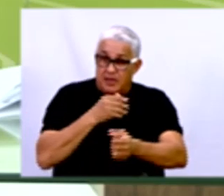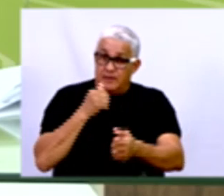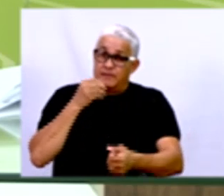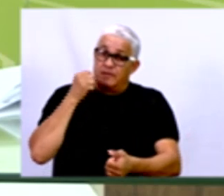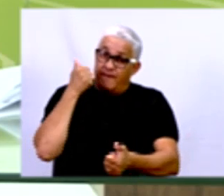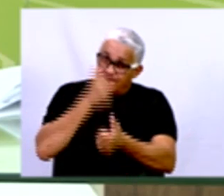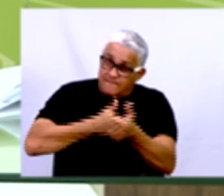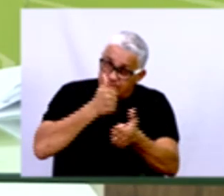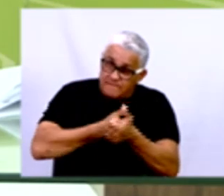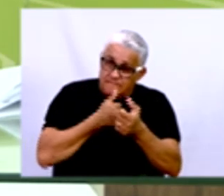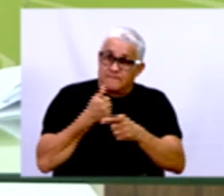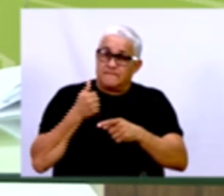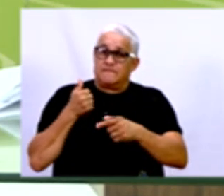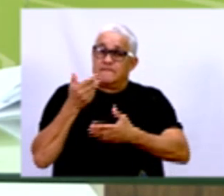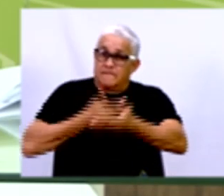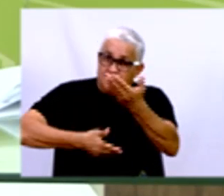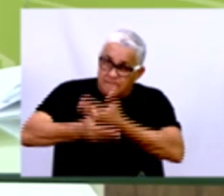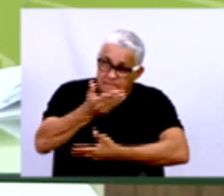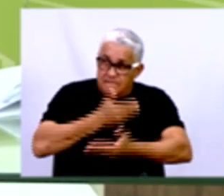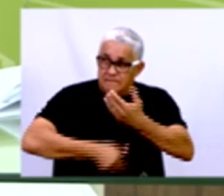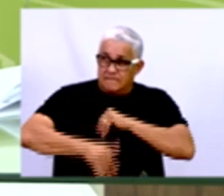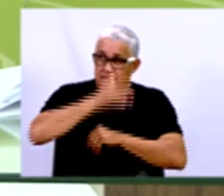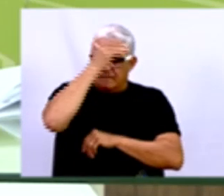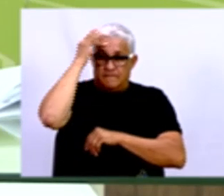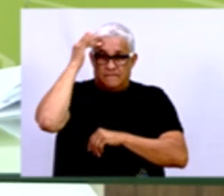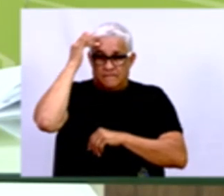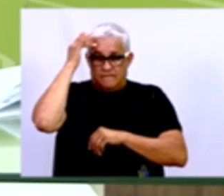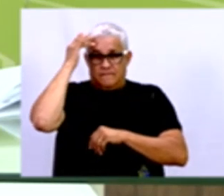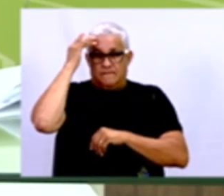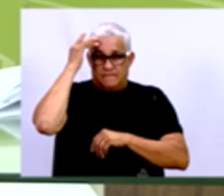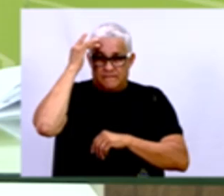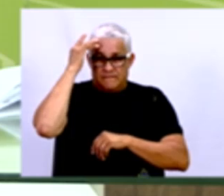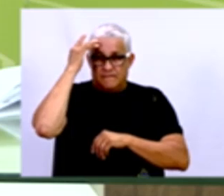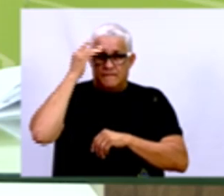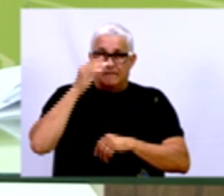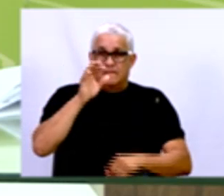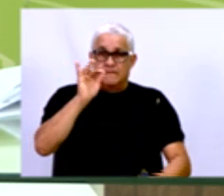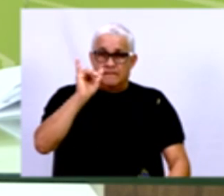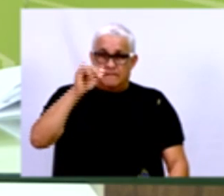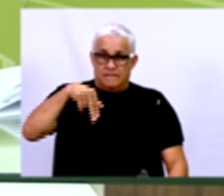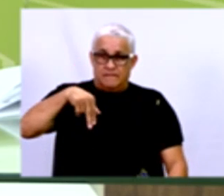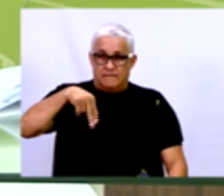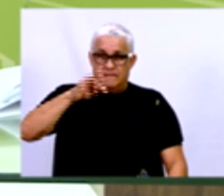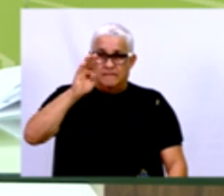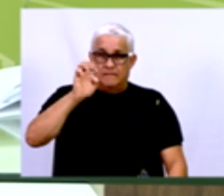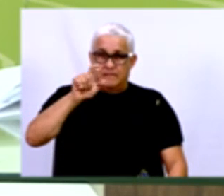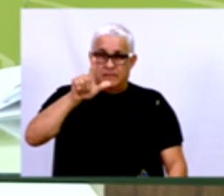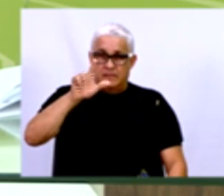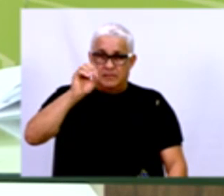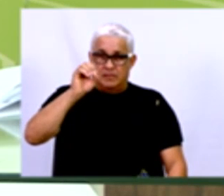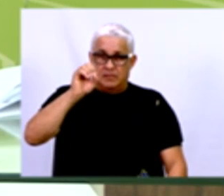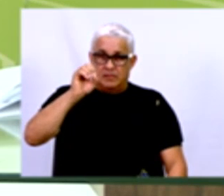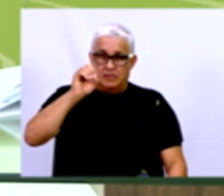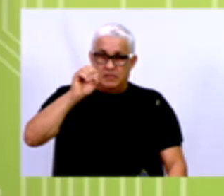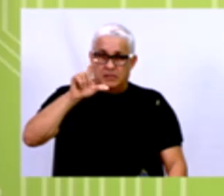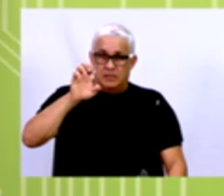você busca esse envolvimento do teu interlocutor, nós temos a função fática